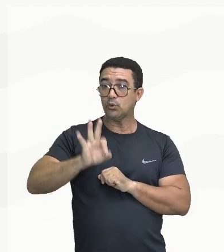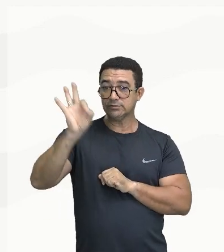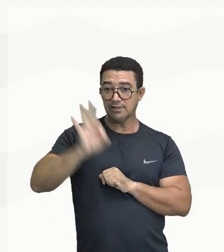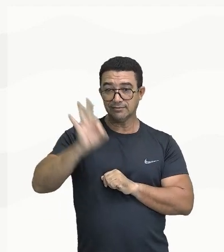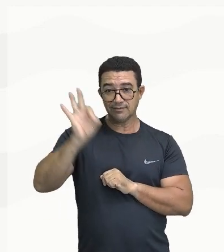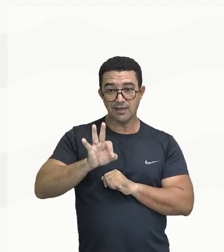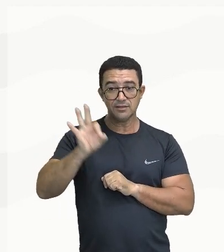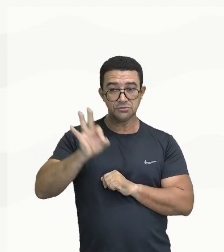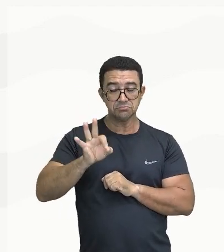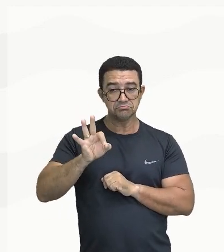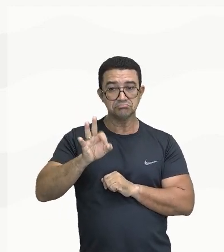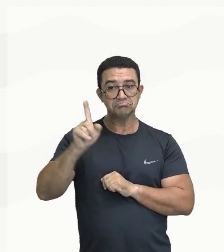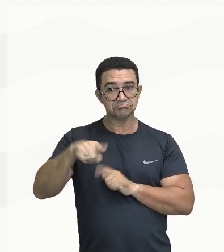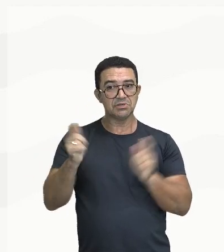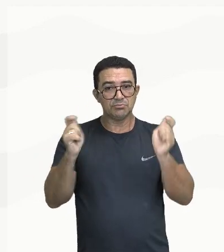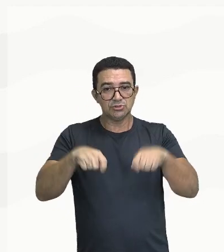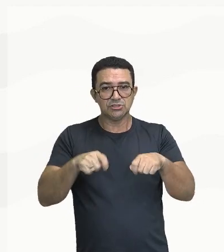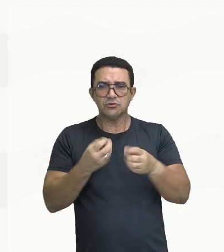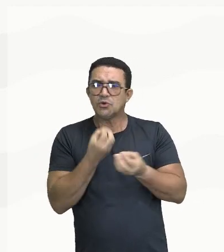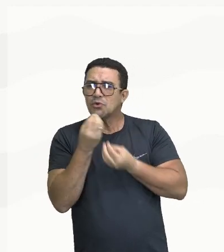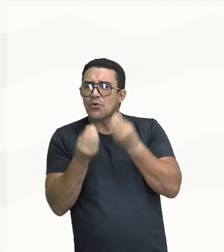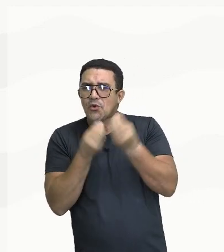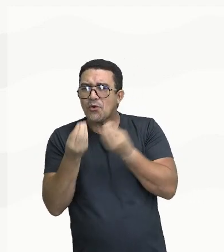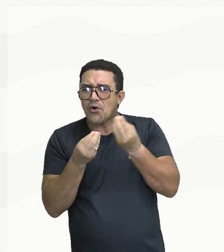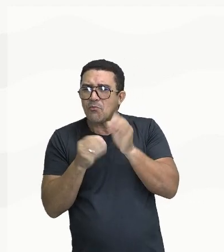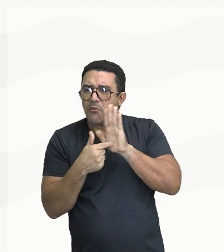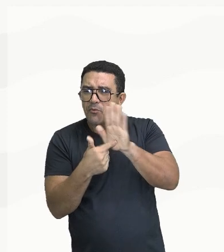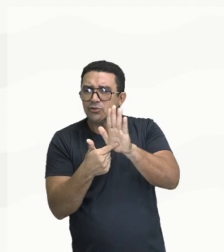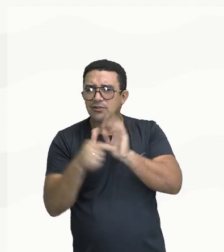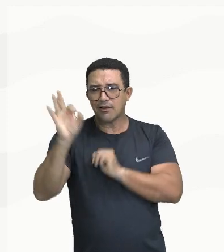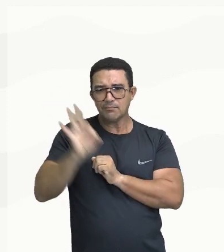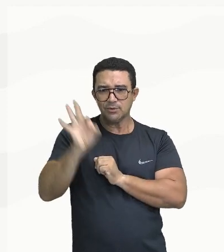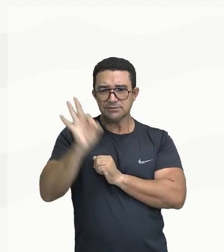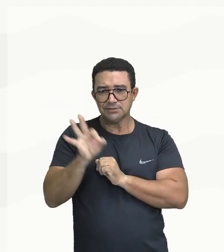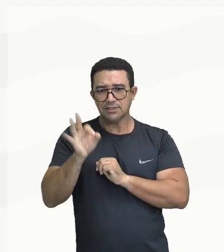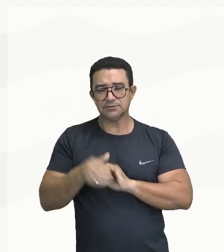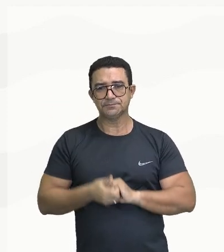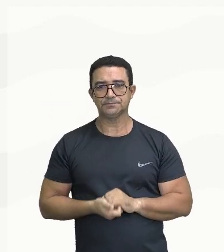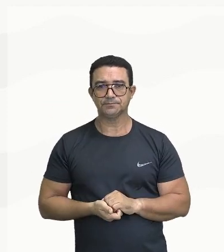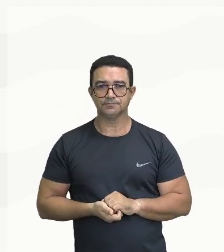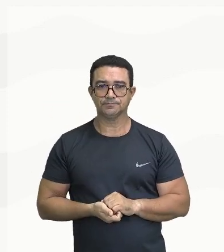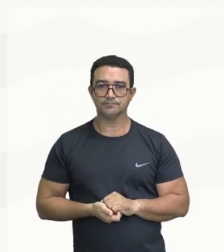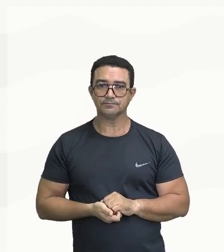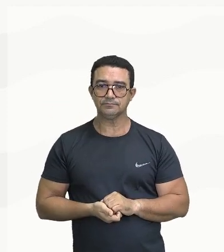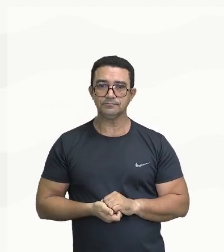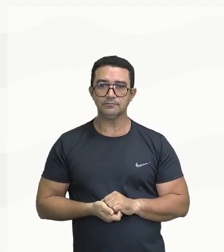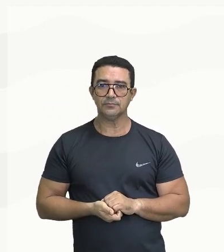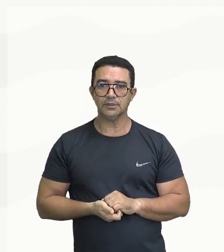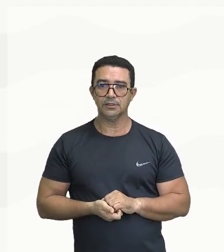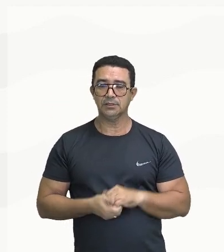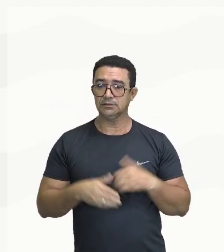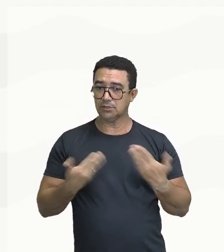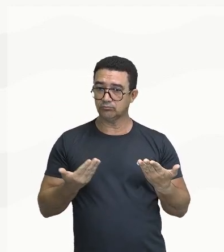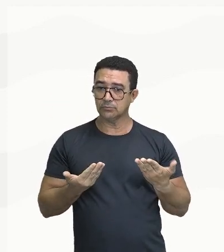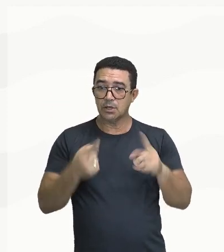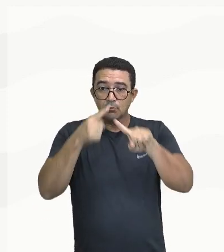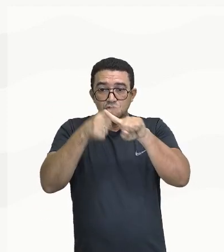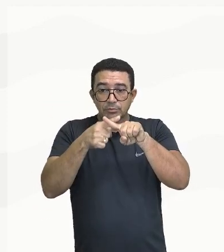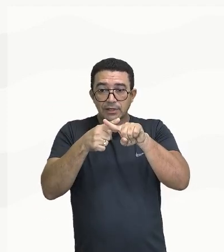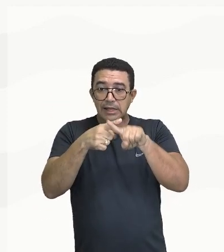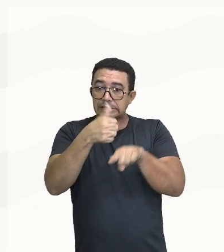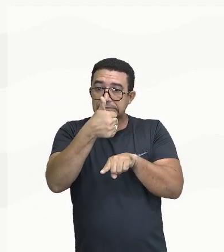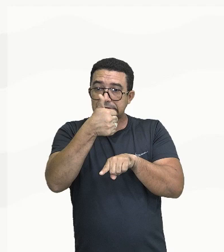porcentagem. Como que a gente faz para representar isso aqui em porcentagem? A gente simplesmente multiplica por